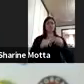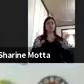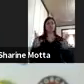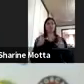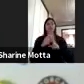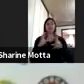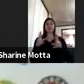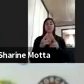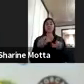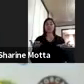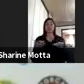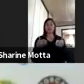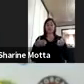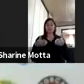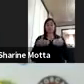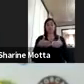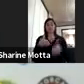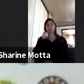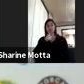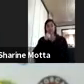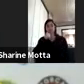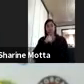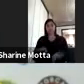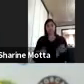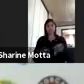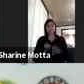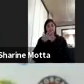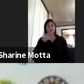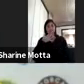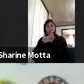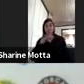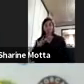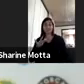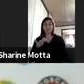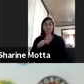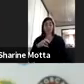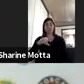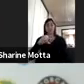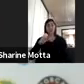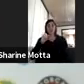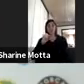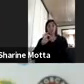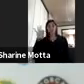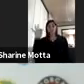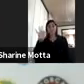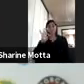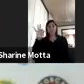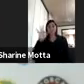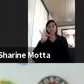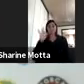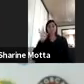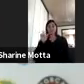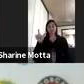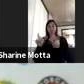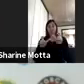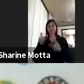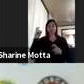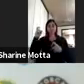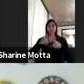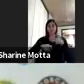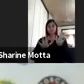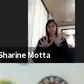momento aqui sobre mulher e criança, né? Então, tem dados aqui da ONU que 98% do tráfico sexual